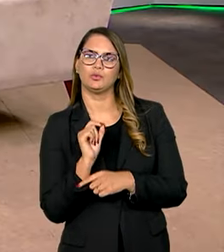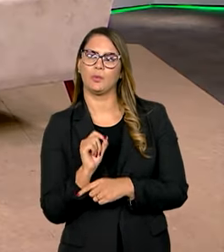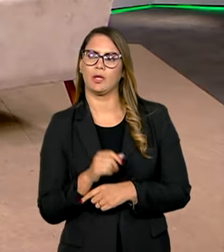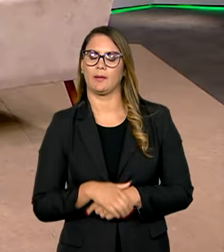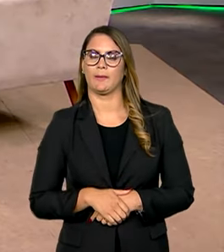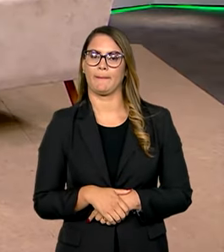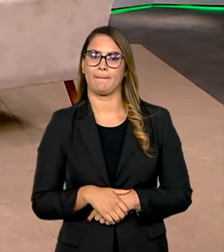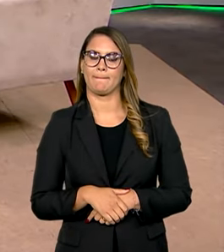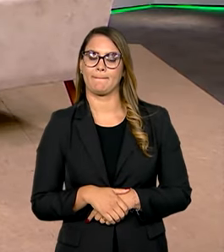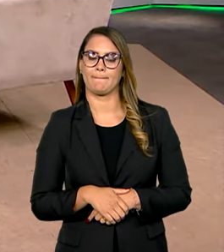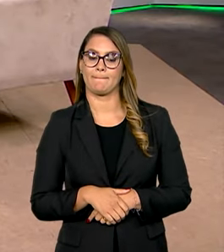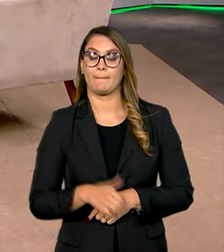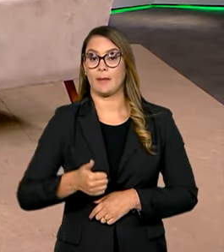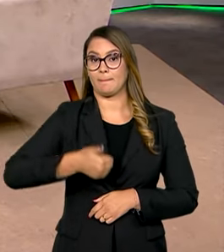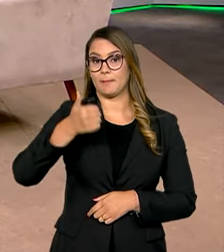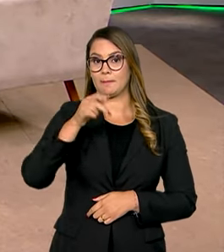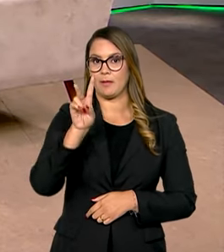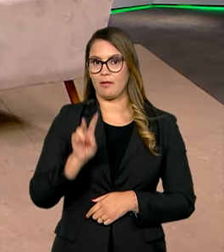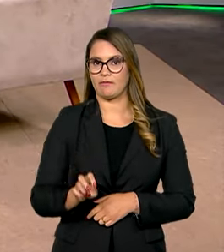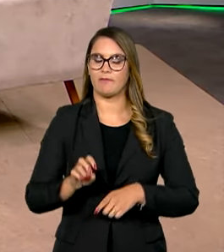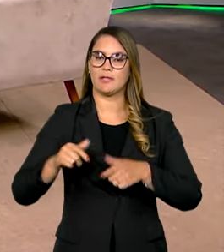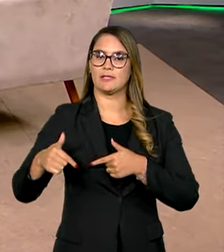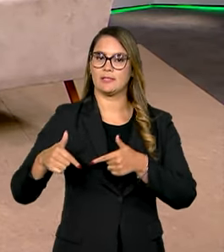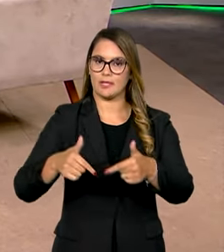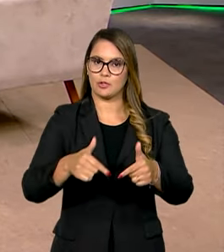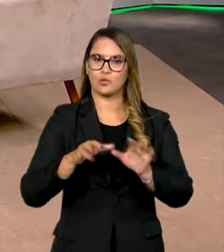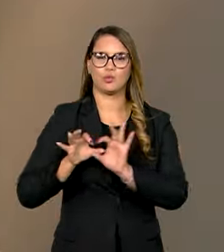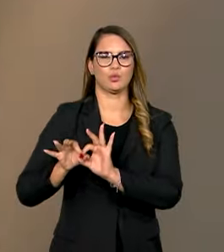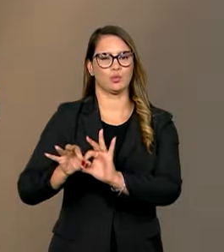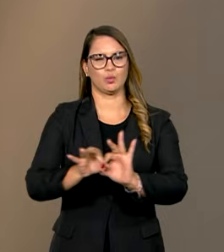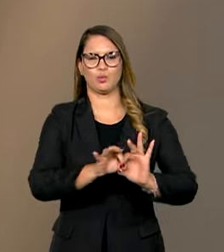Bom, Roberto, é a primeira vez que a gente toma uma iniciativa de unir